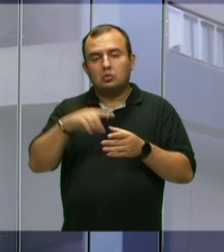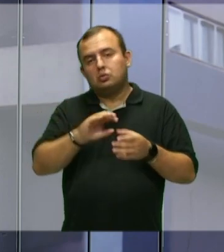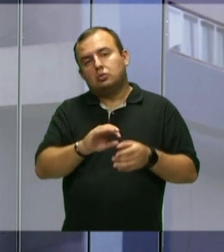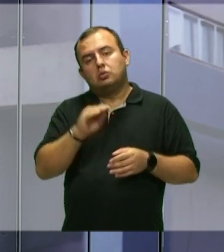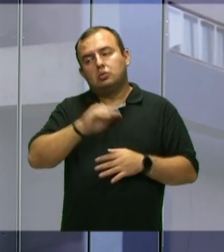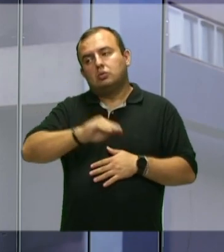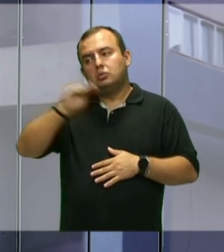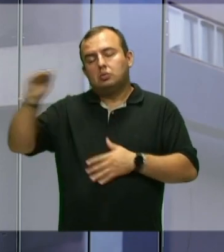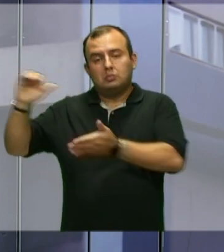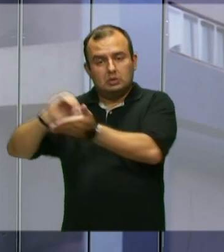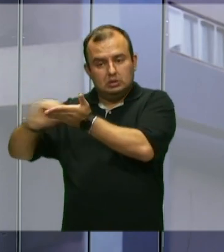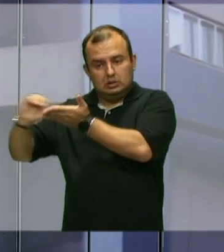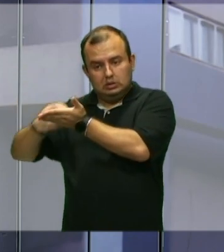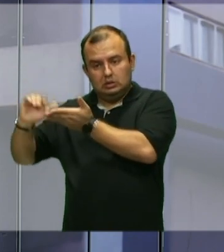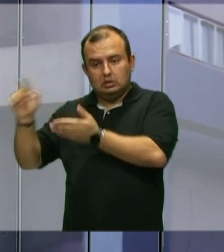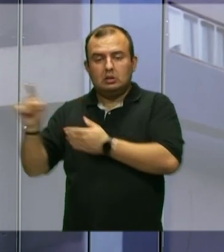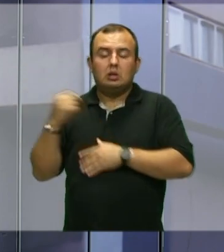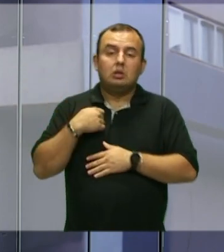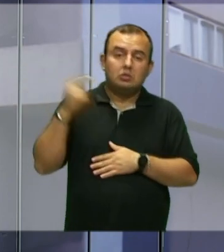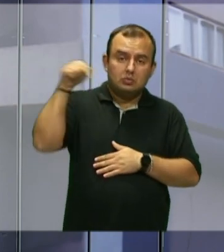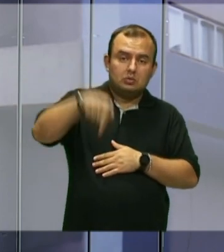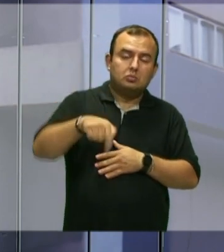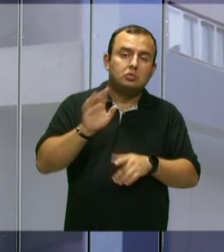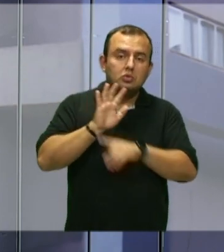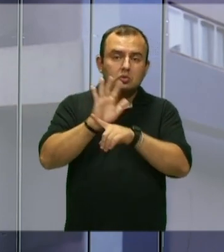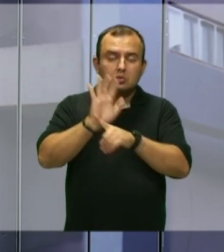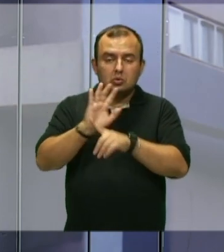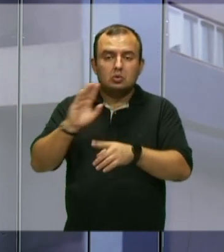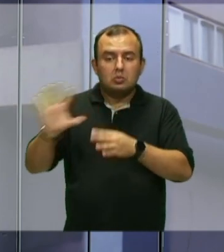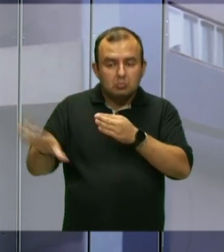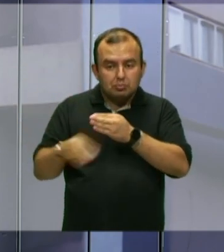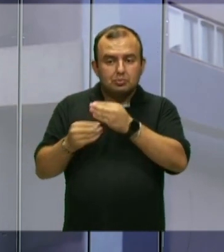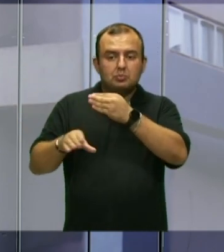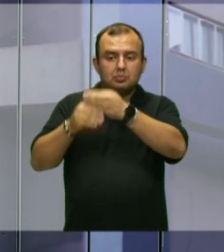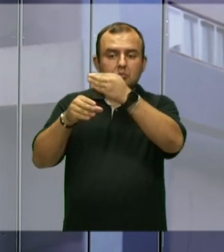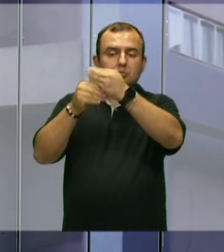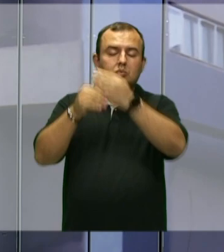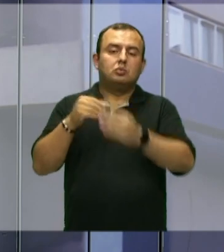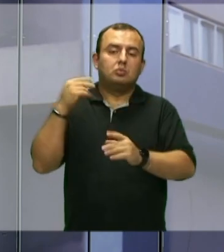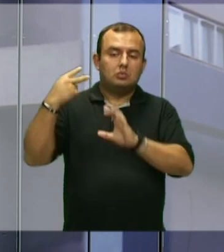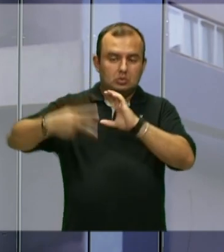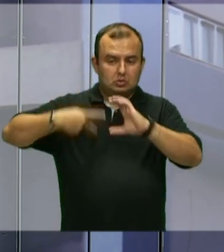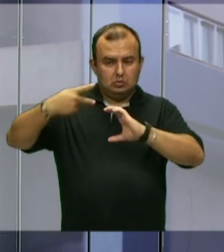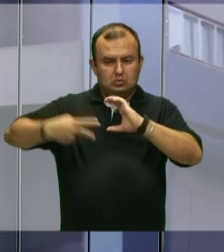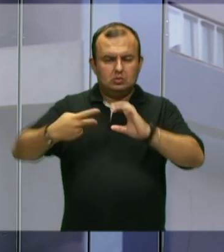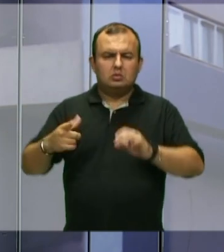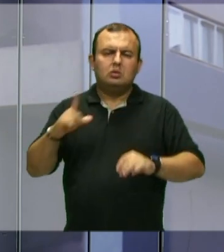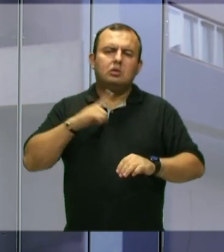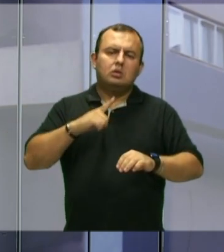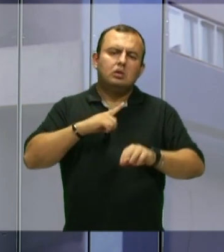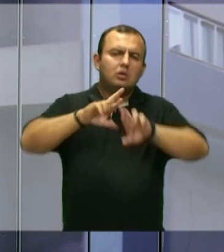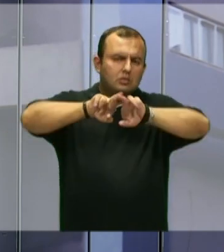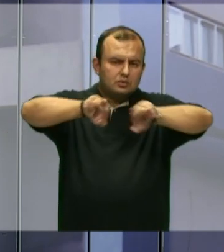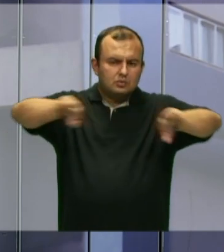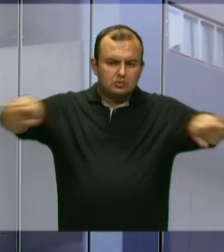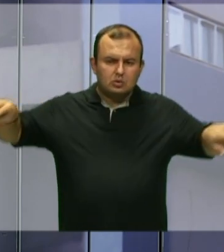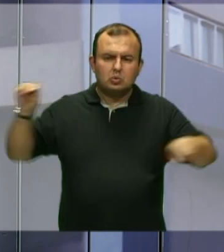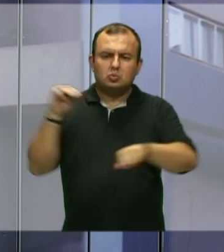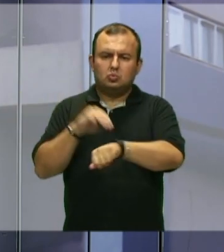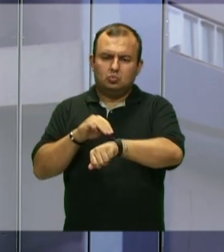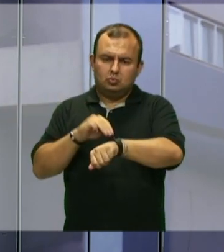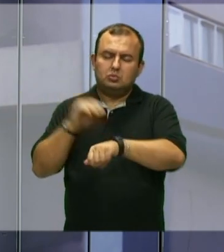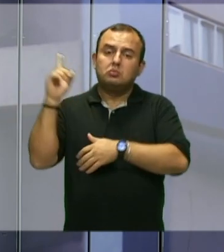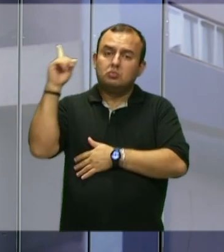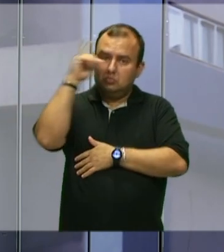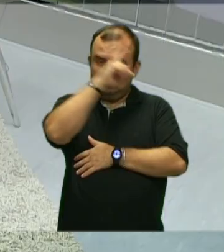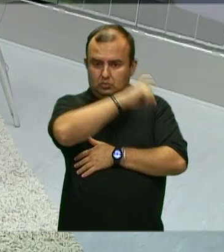secretaria, eu vim para poder somar junto à Câmara de Vereadores. Nós tivemos vários momentos aqui difíceis,